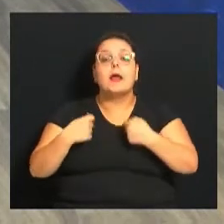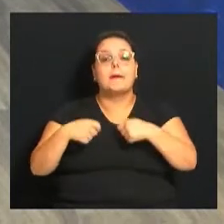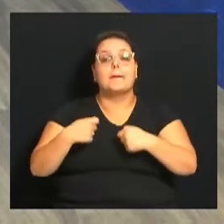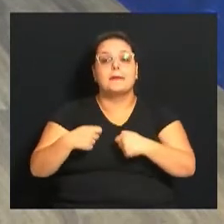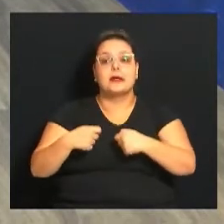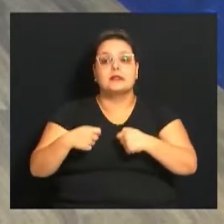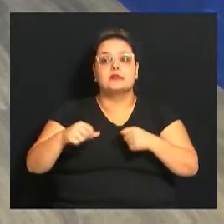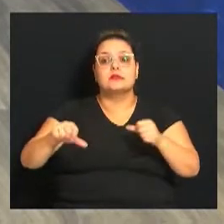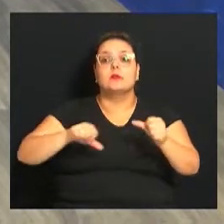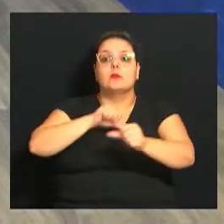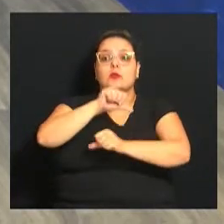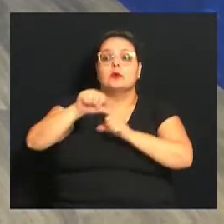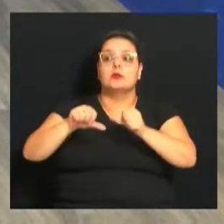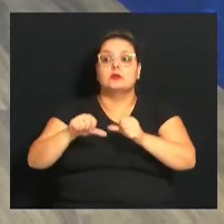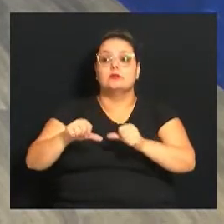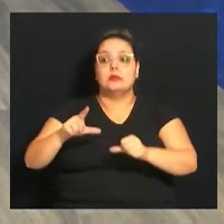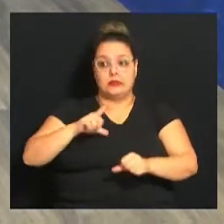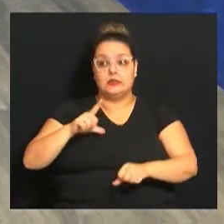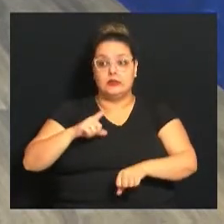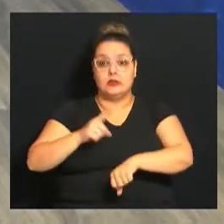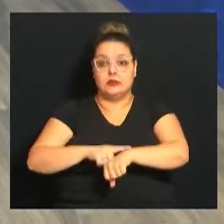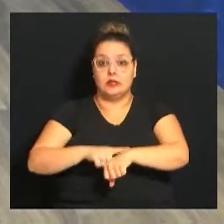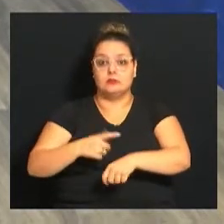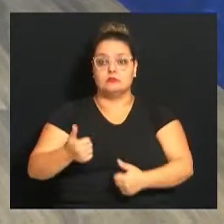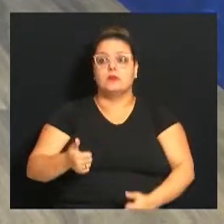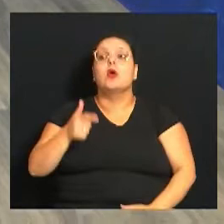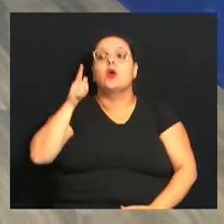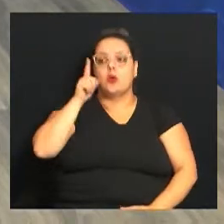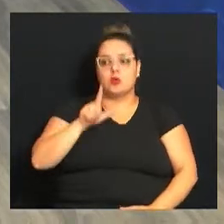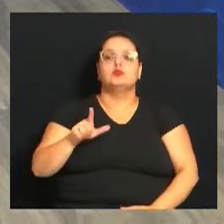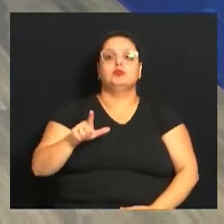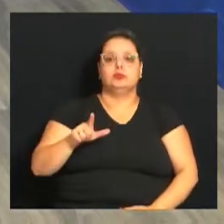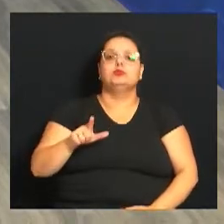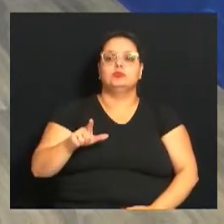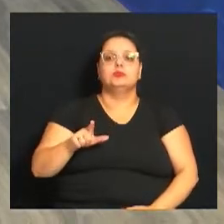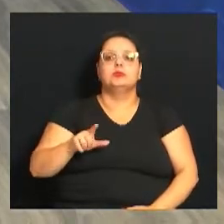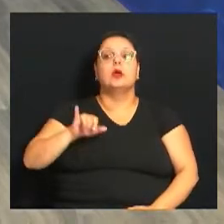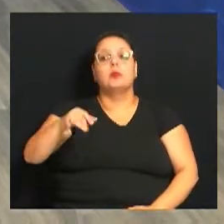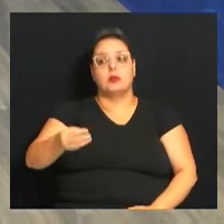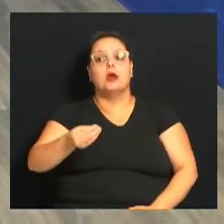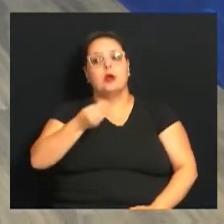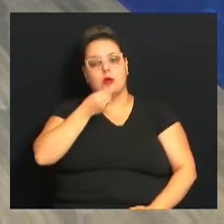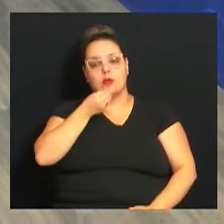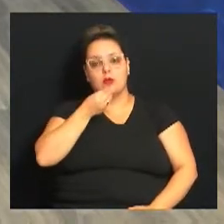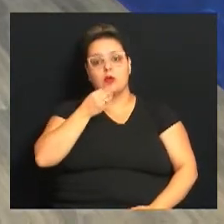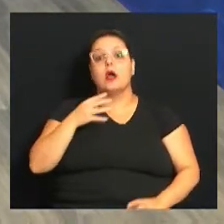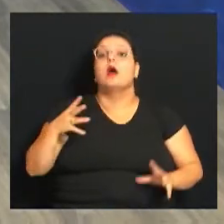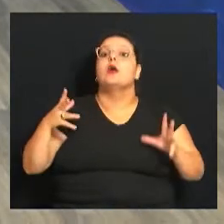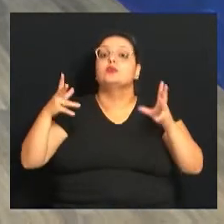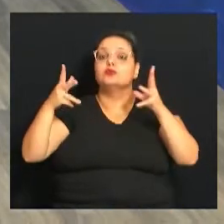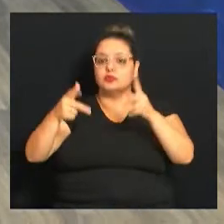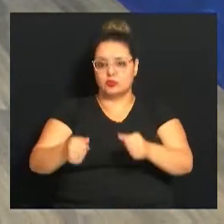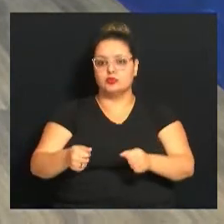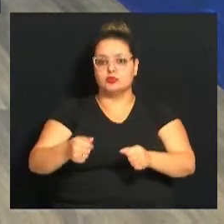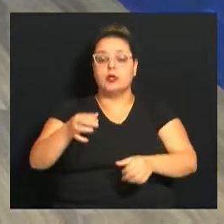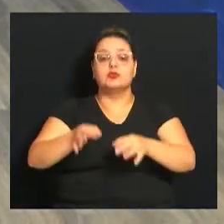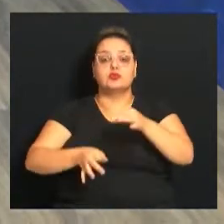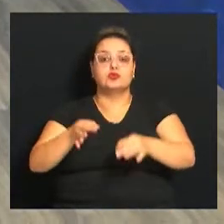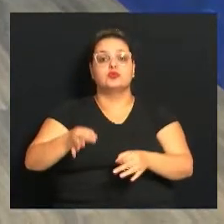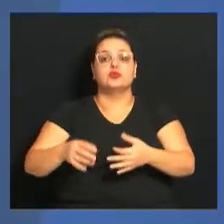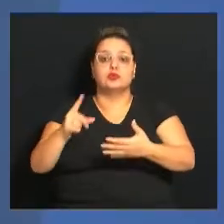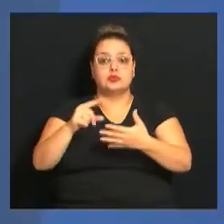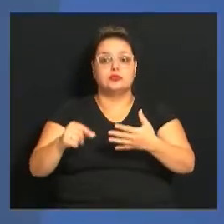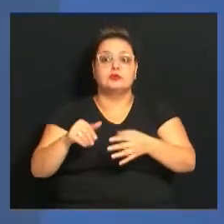de eleitor, ainda dá tempo? Dá tempo, inclusive, para dar oportunidade a todos. A Justiça Eleitoral no estado de São